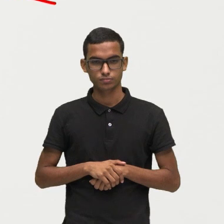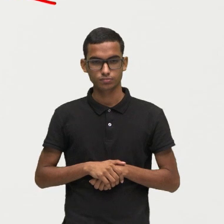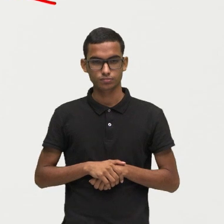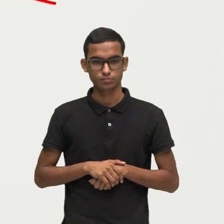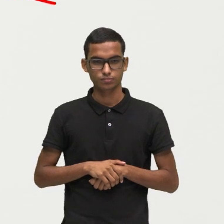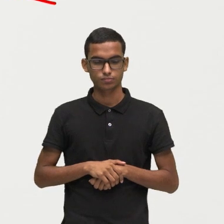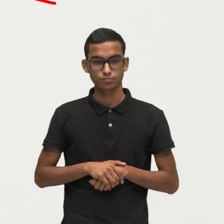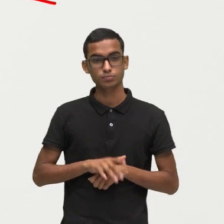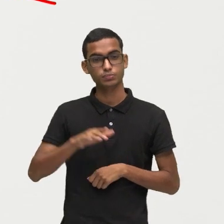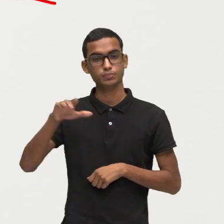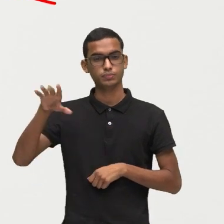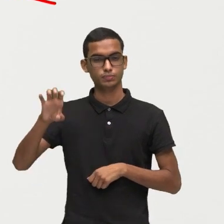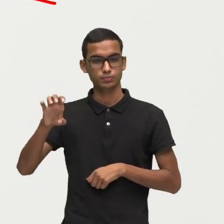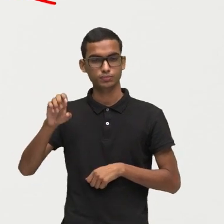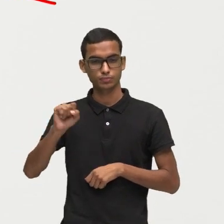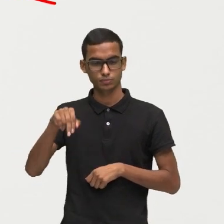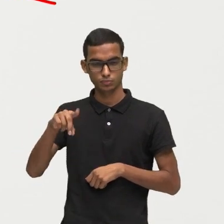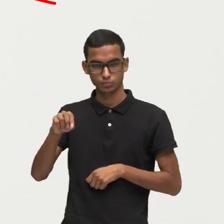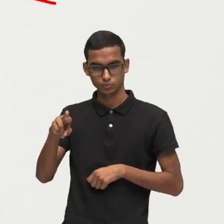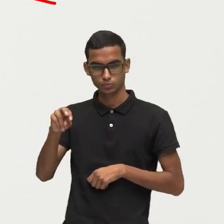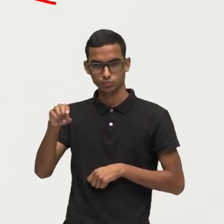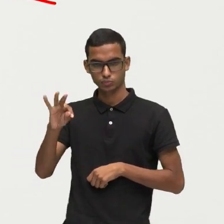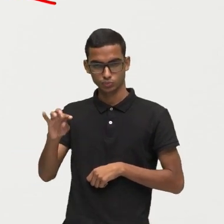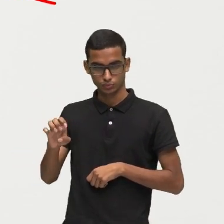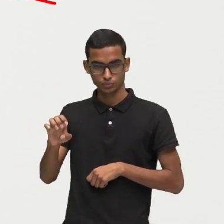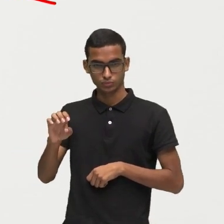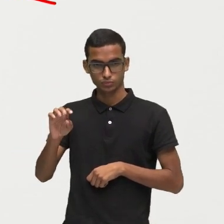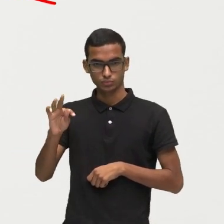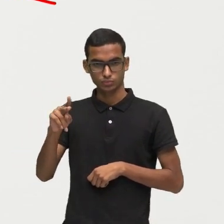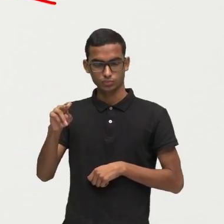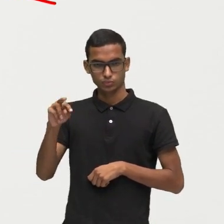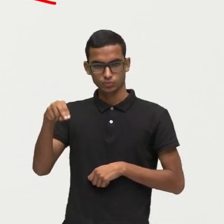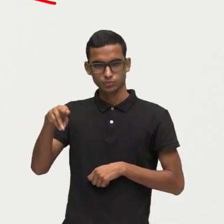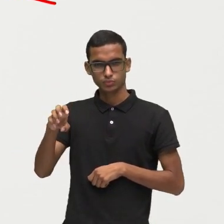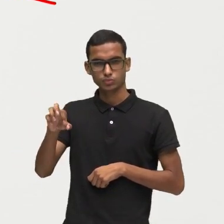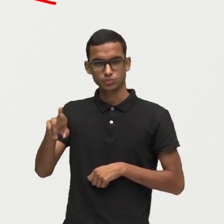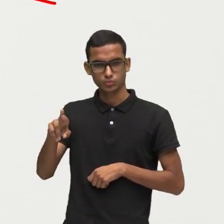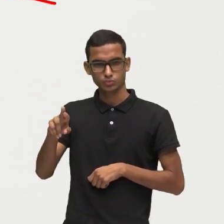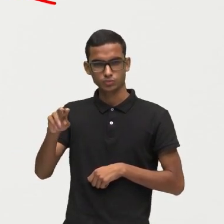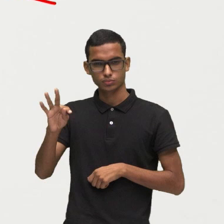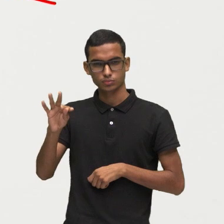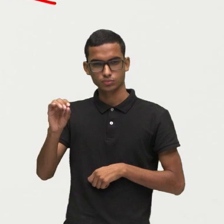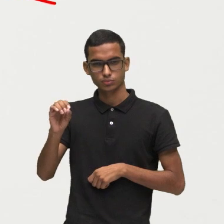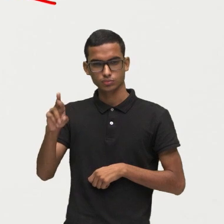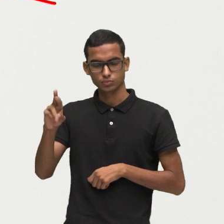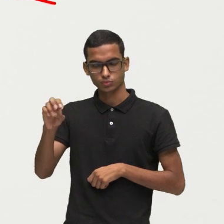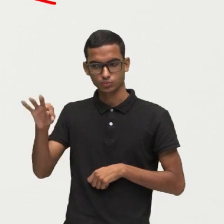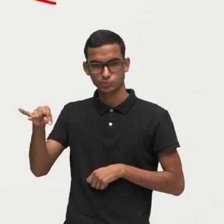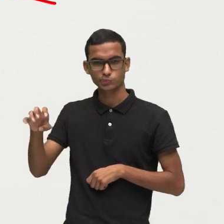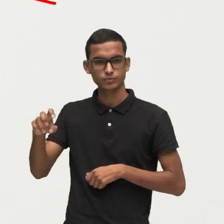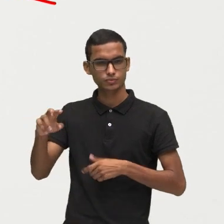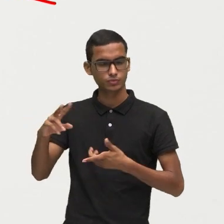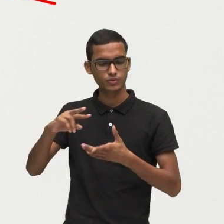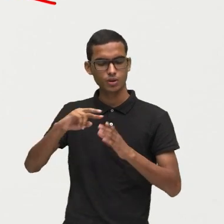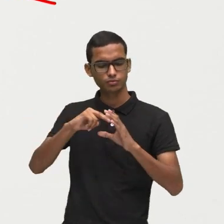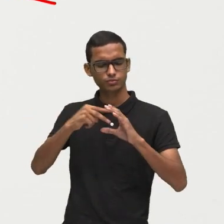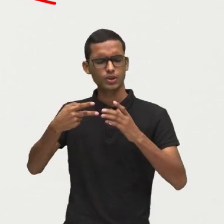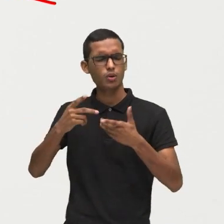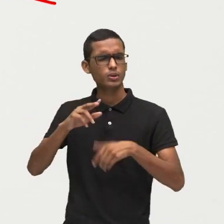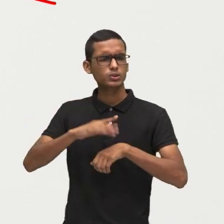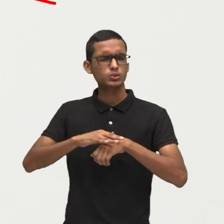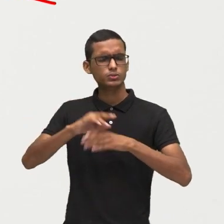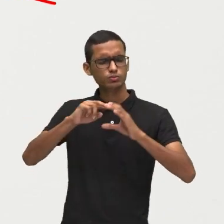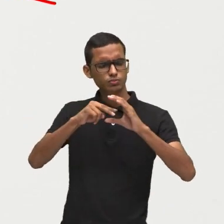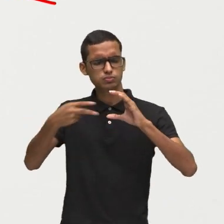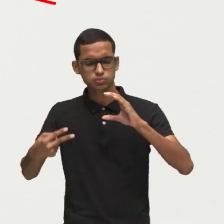cromossômico e a de Tourette é também um problema neurológico, que dá ali umas